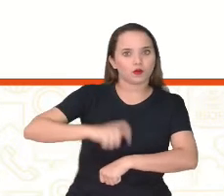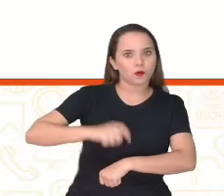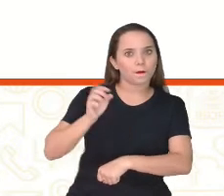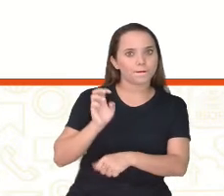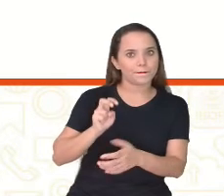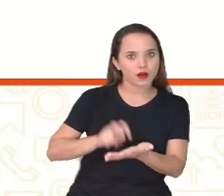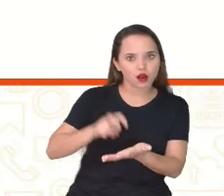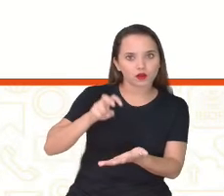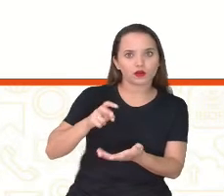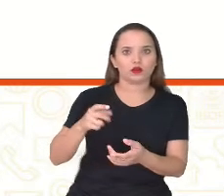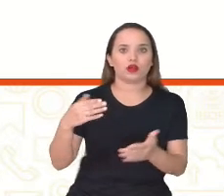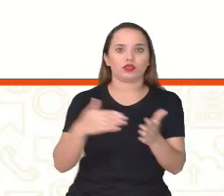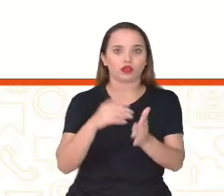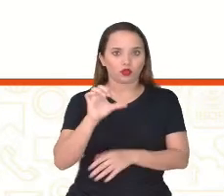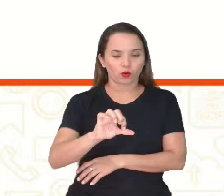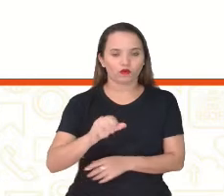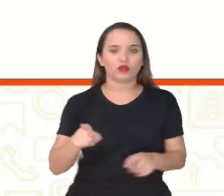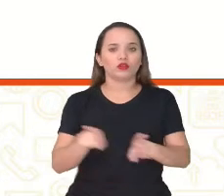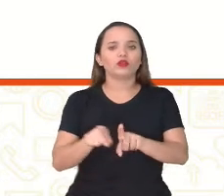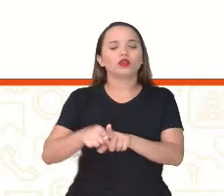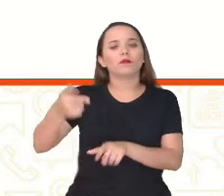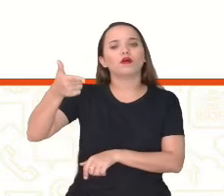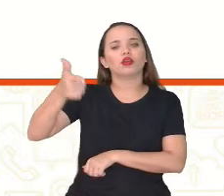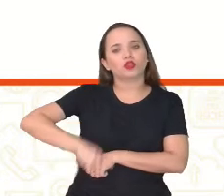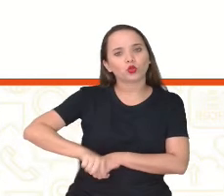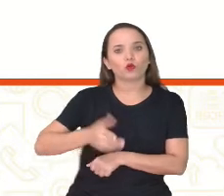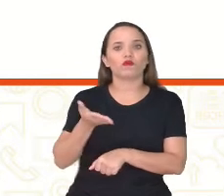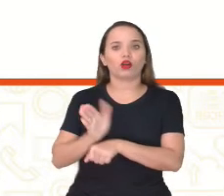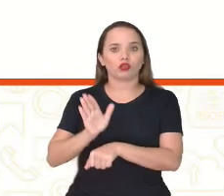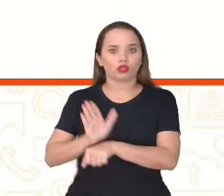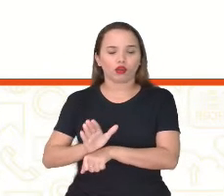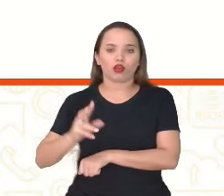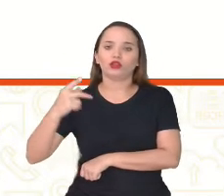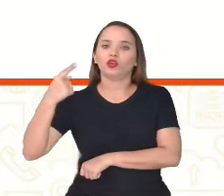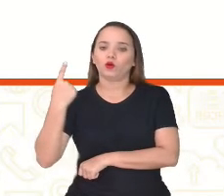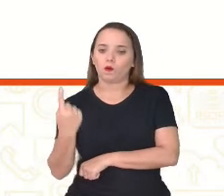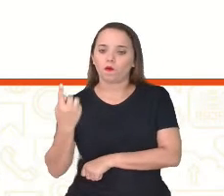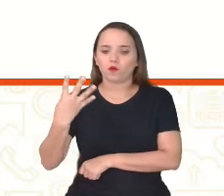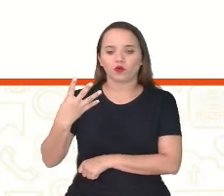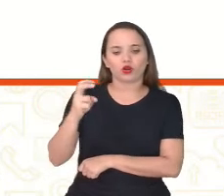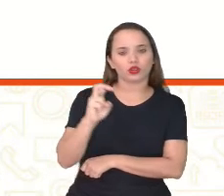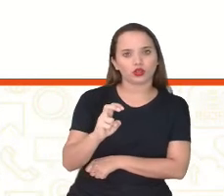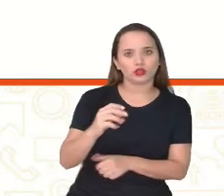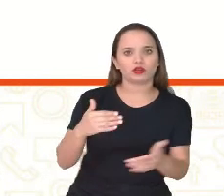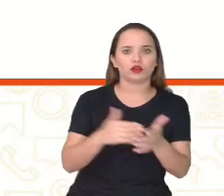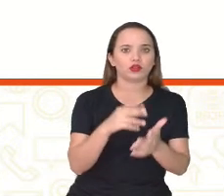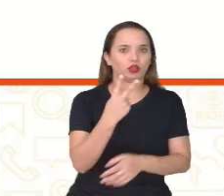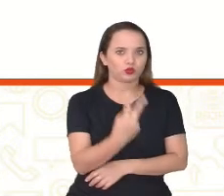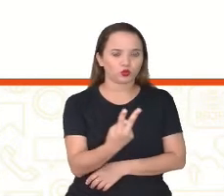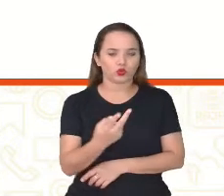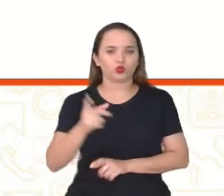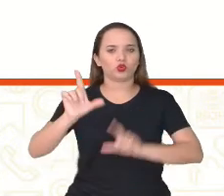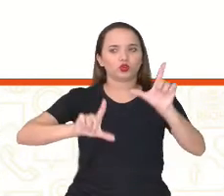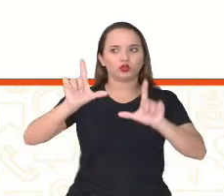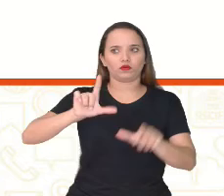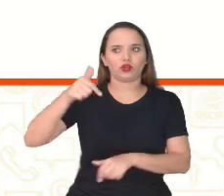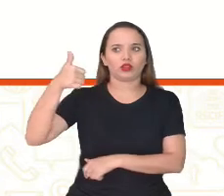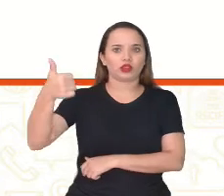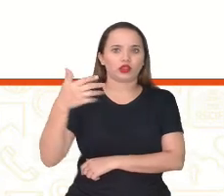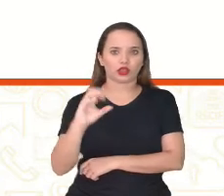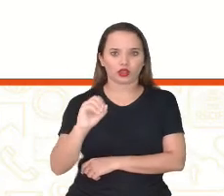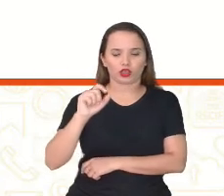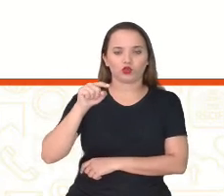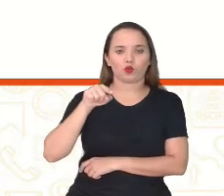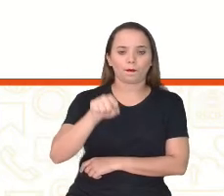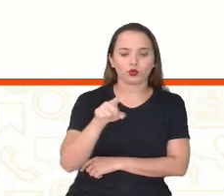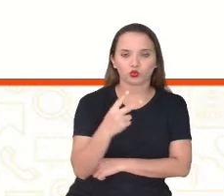temos a reprise no horário das 13h45 às 14 horas, no canal 10.2. E também